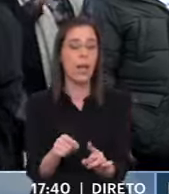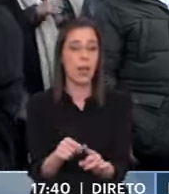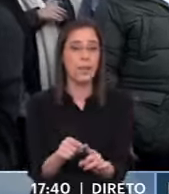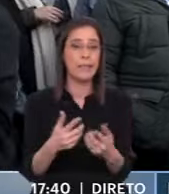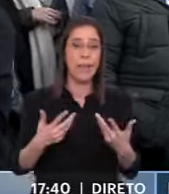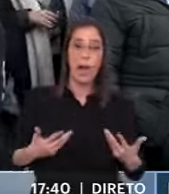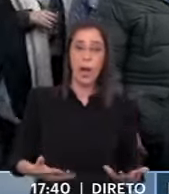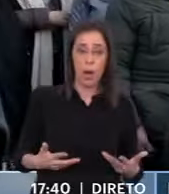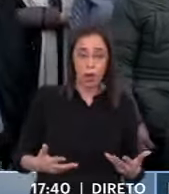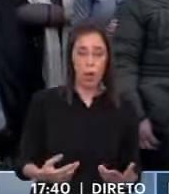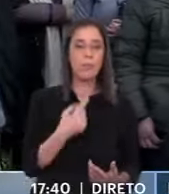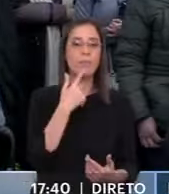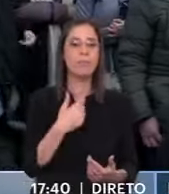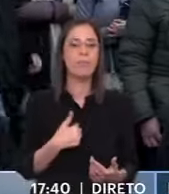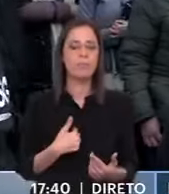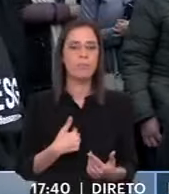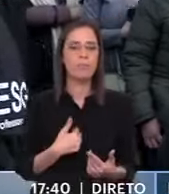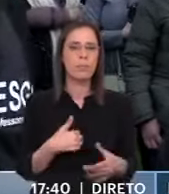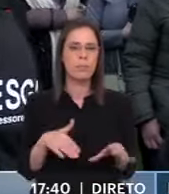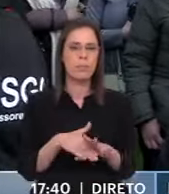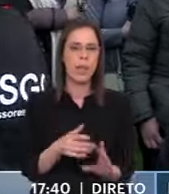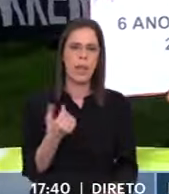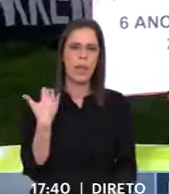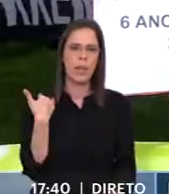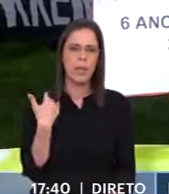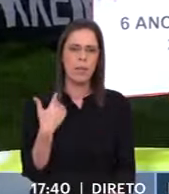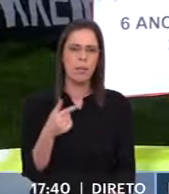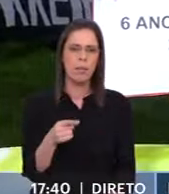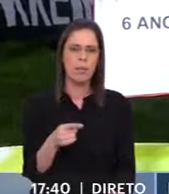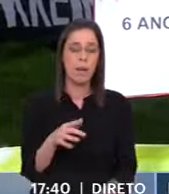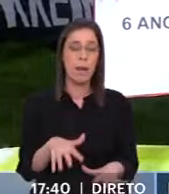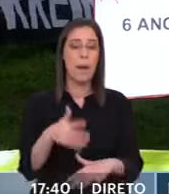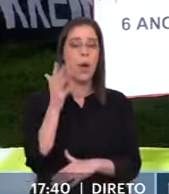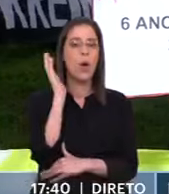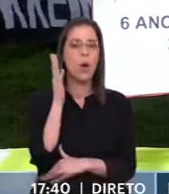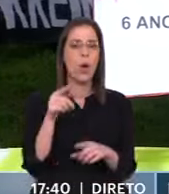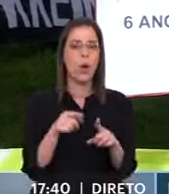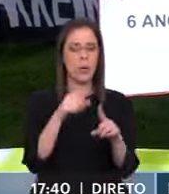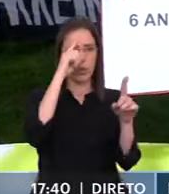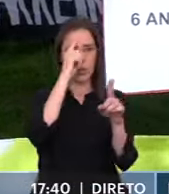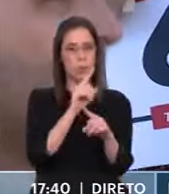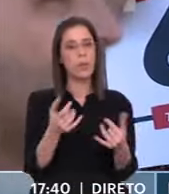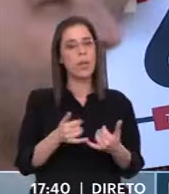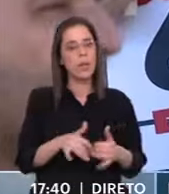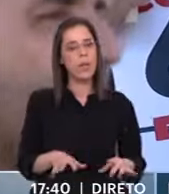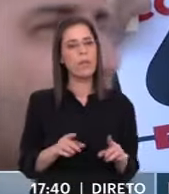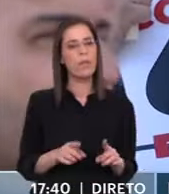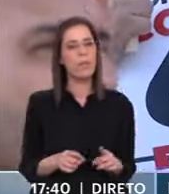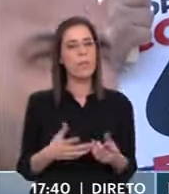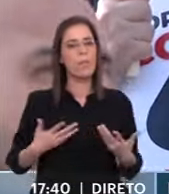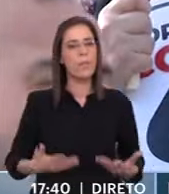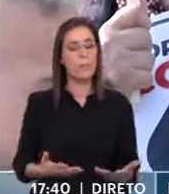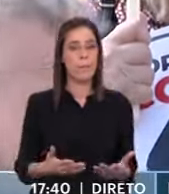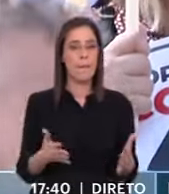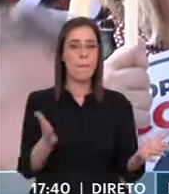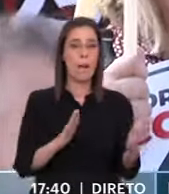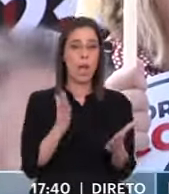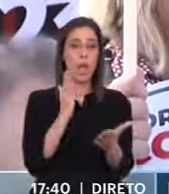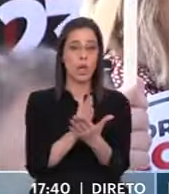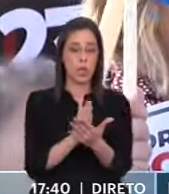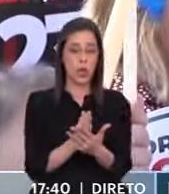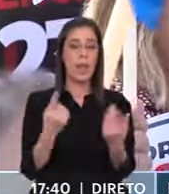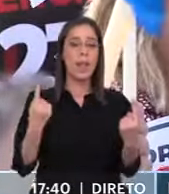neste momento, dizem-nos, eu participei há dias em parte do Congresso dos Professores de Informática, que neste momento, em média, as escolas